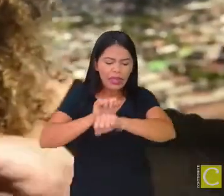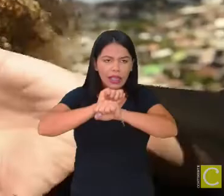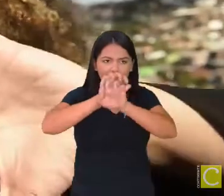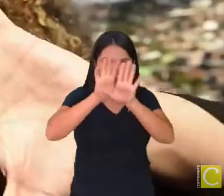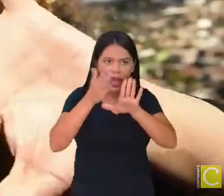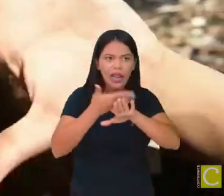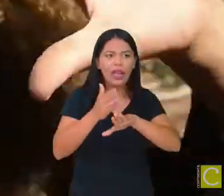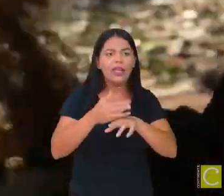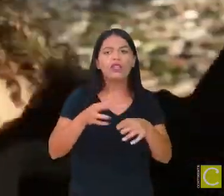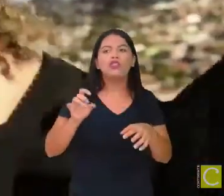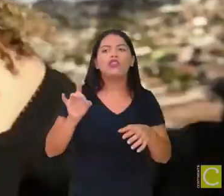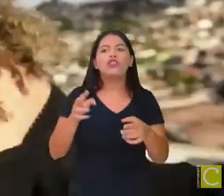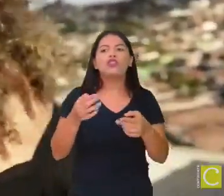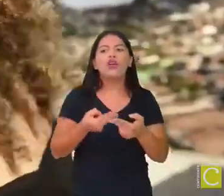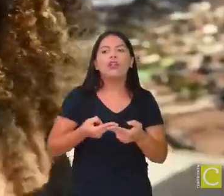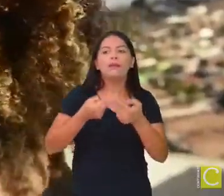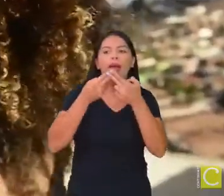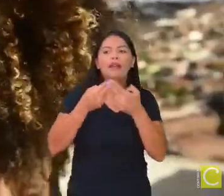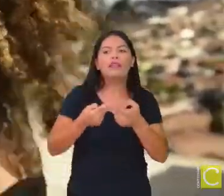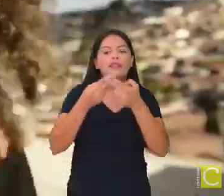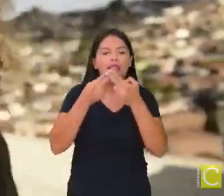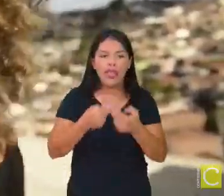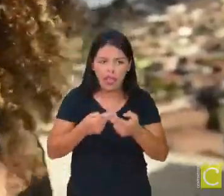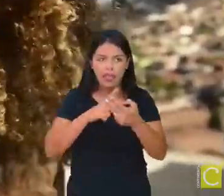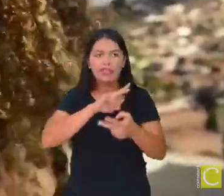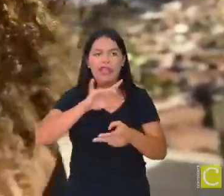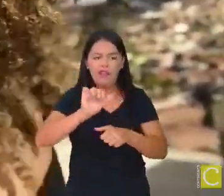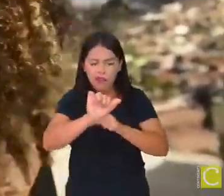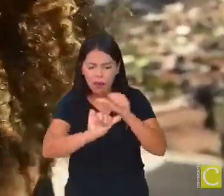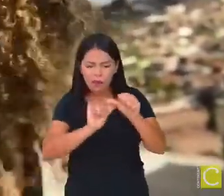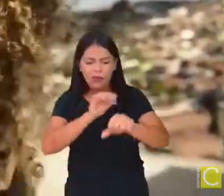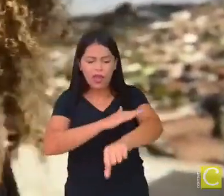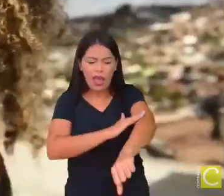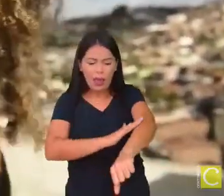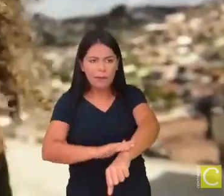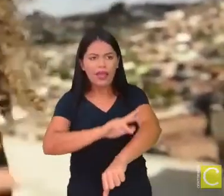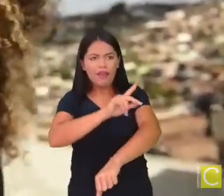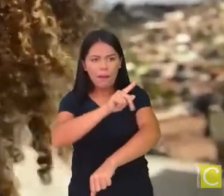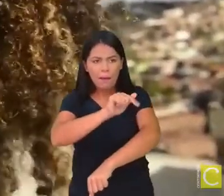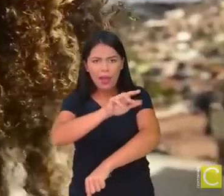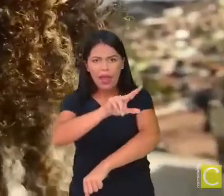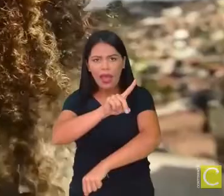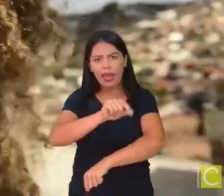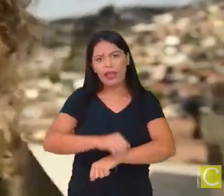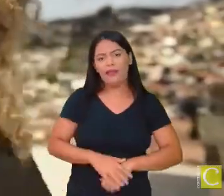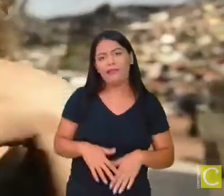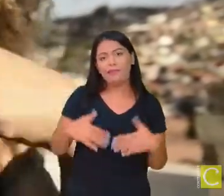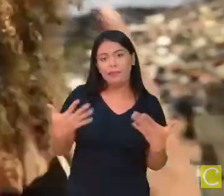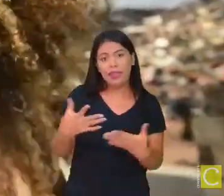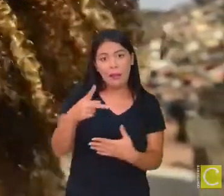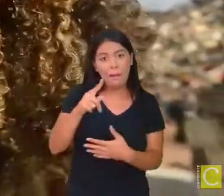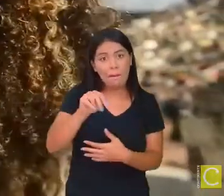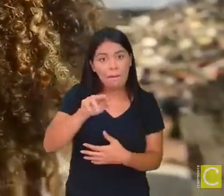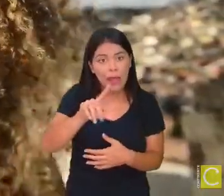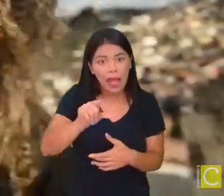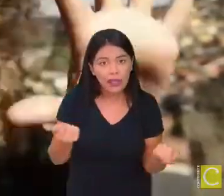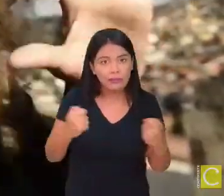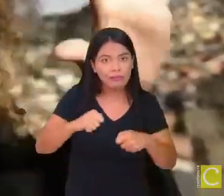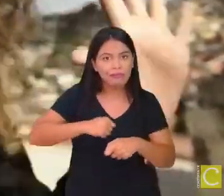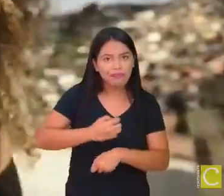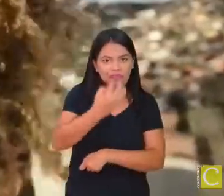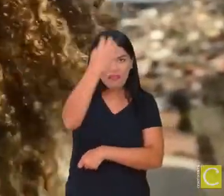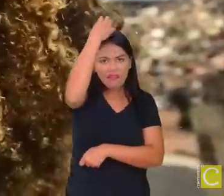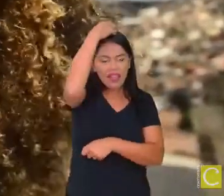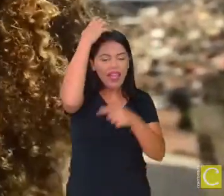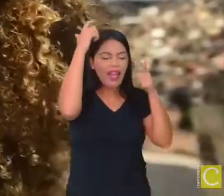que vai ser parda. Parda poderia ser rainha, deusa, musa de poeta,